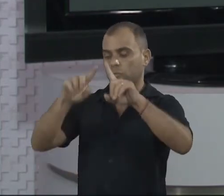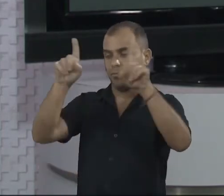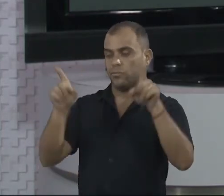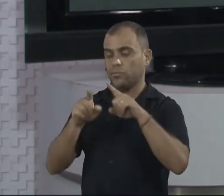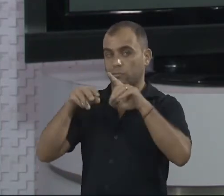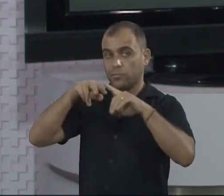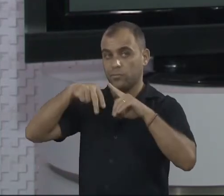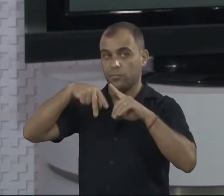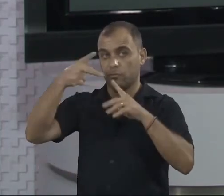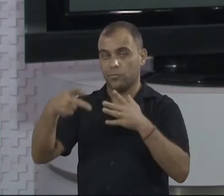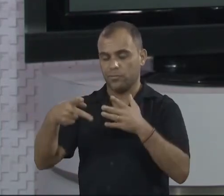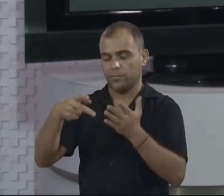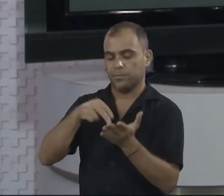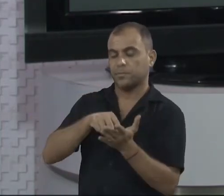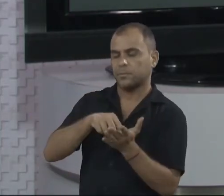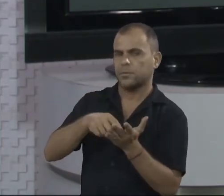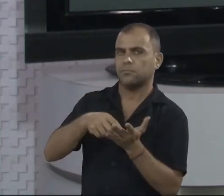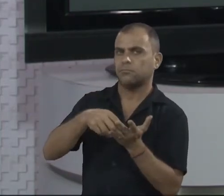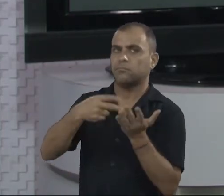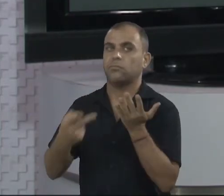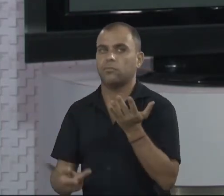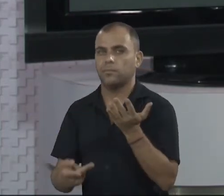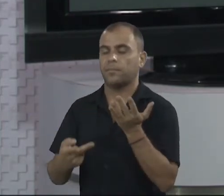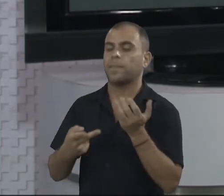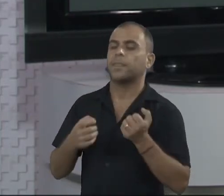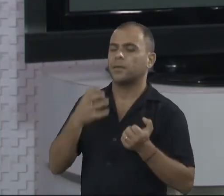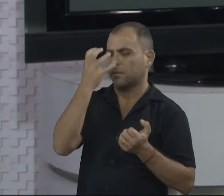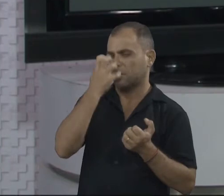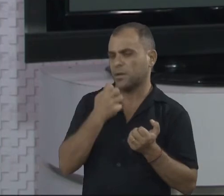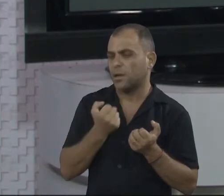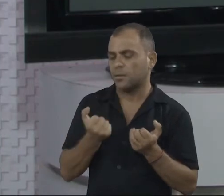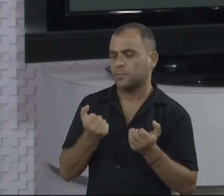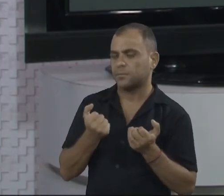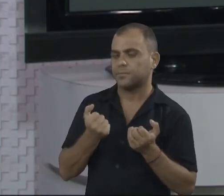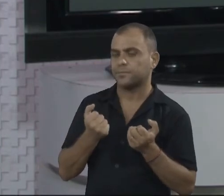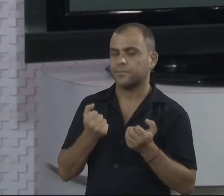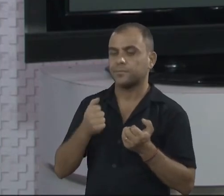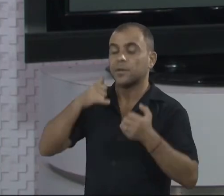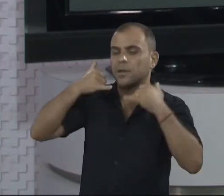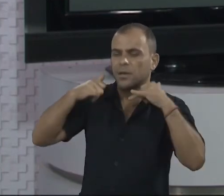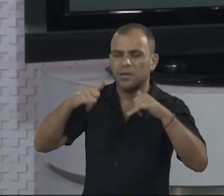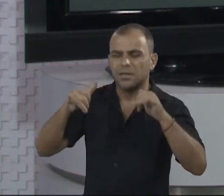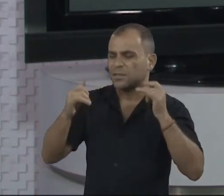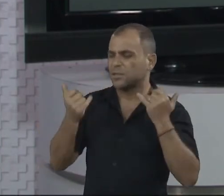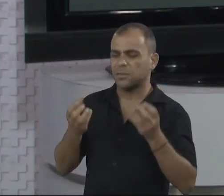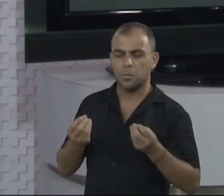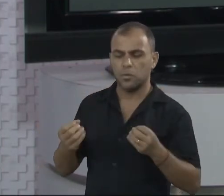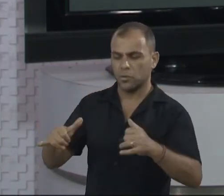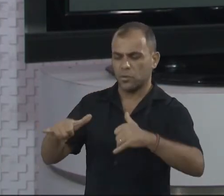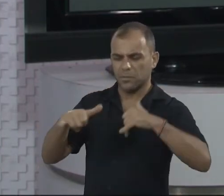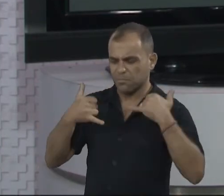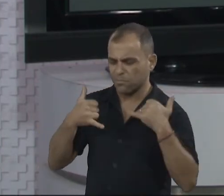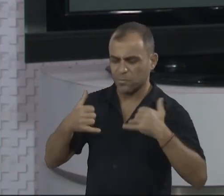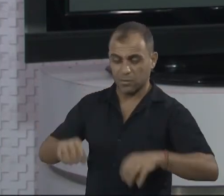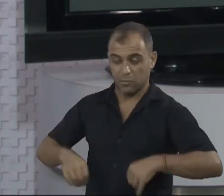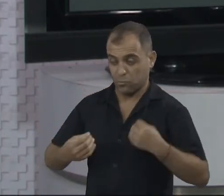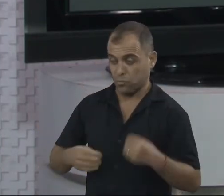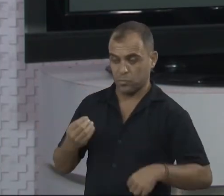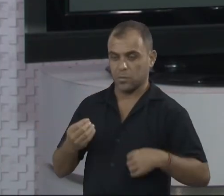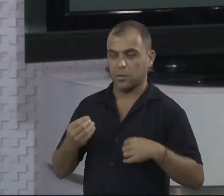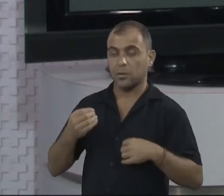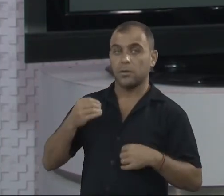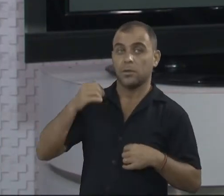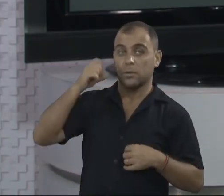Você fica muito agressivo. Muita energia, porque vai ficar tudo descontrolado. Vai diminuir o sono e a